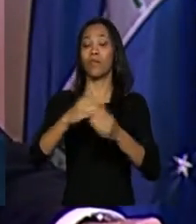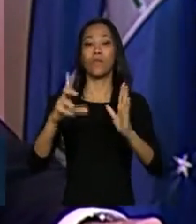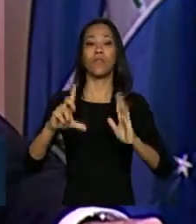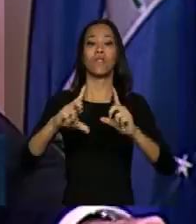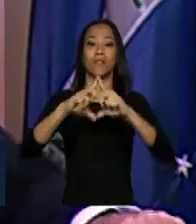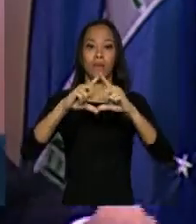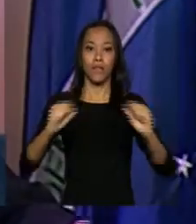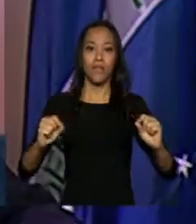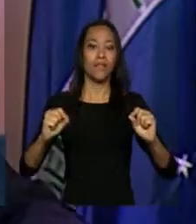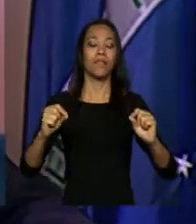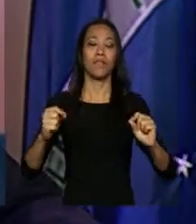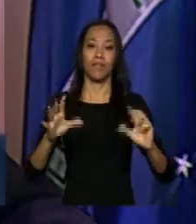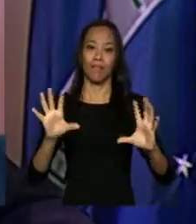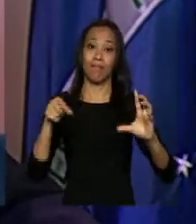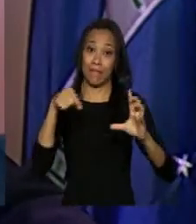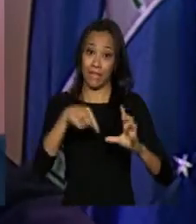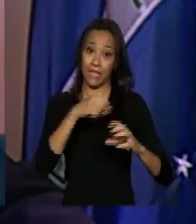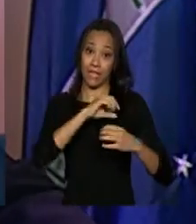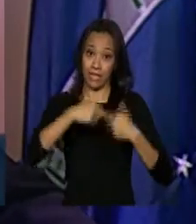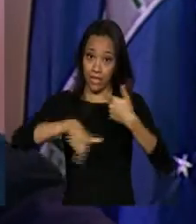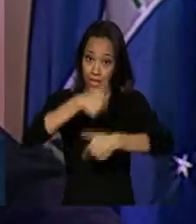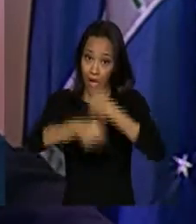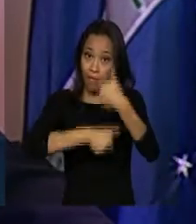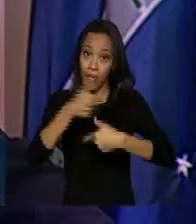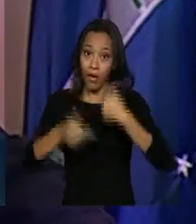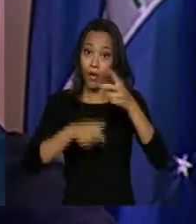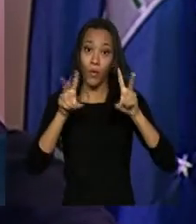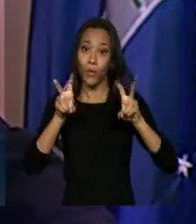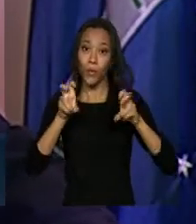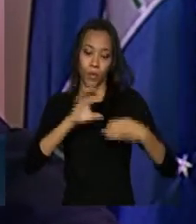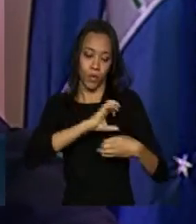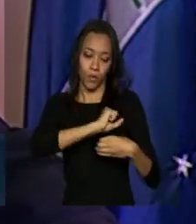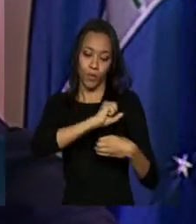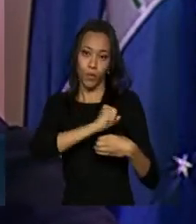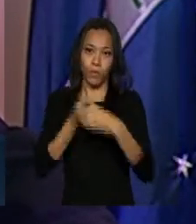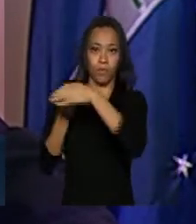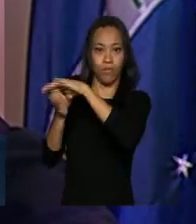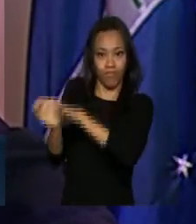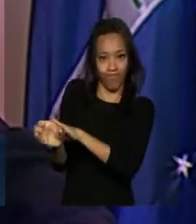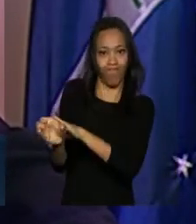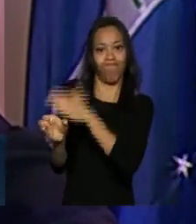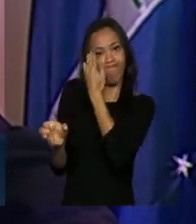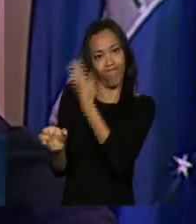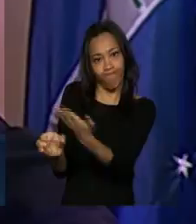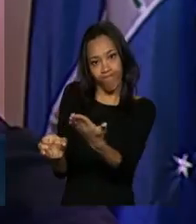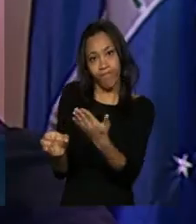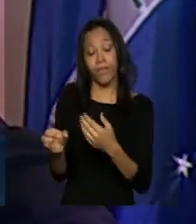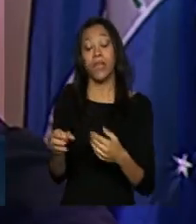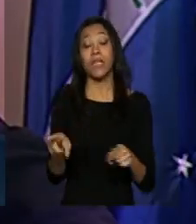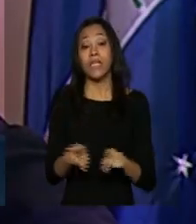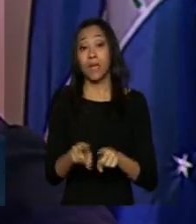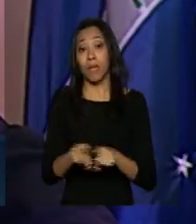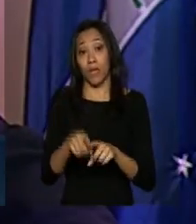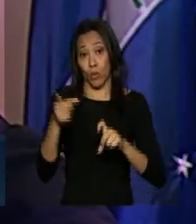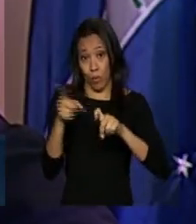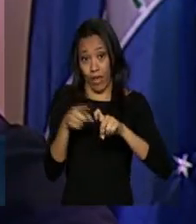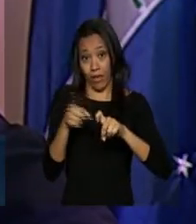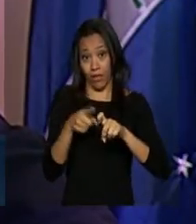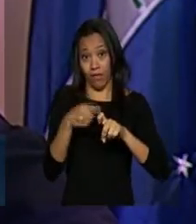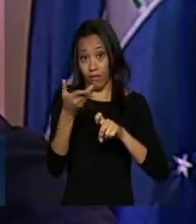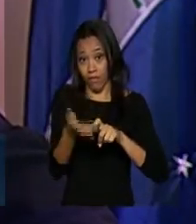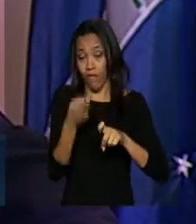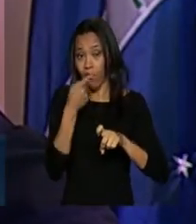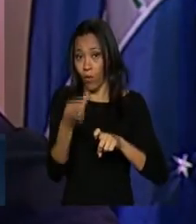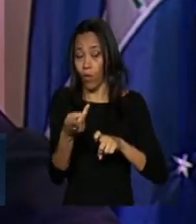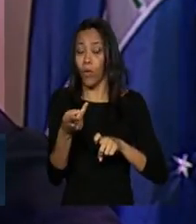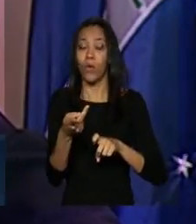Não seria possível, né, esse trabalho. Dr. Luiz Godina teve uma parcela de culpa muito grande nesse